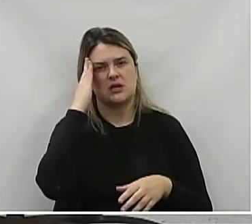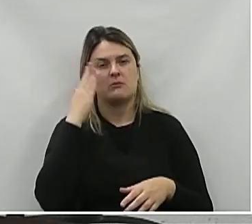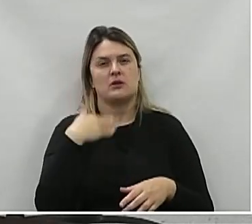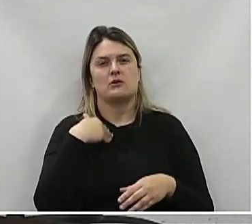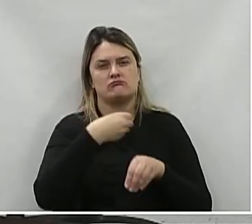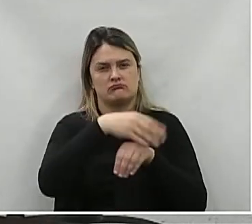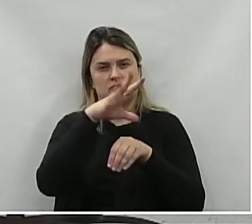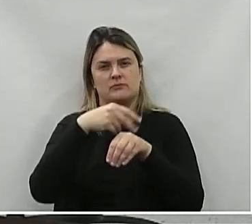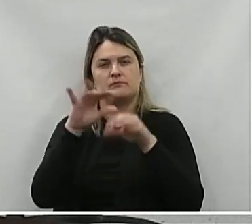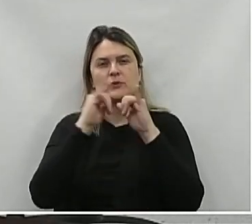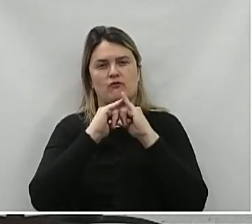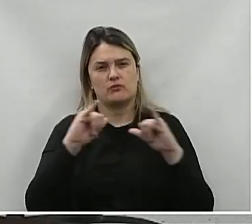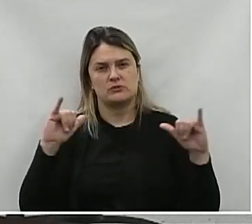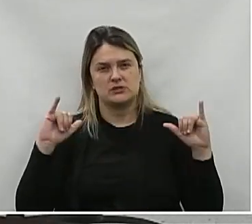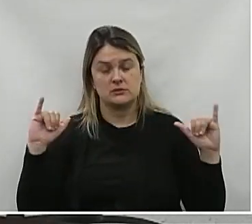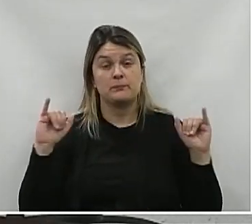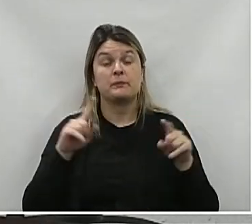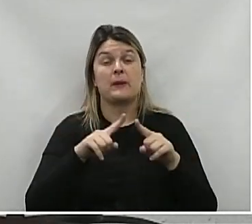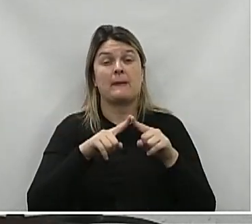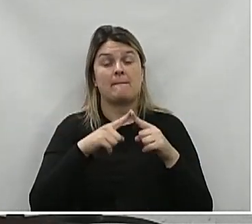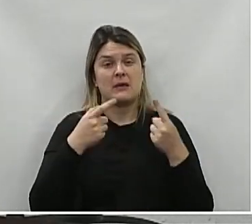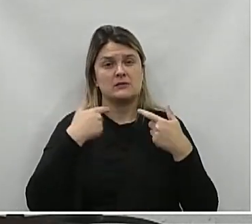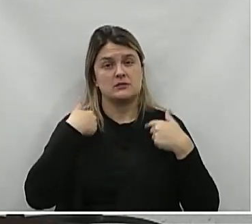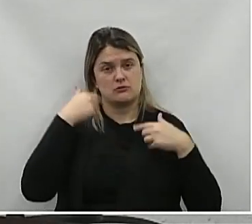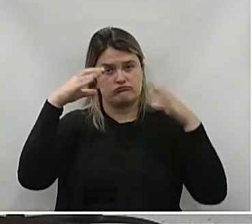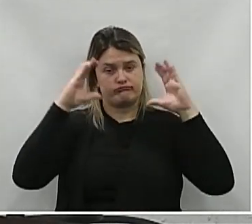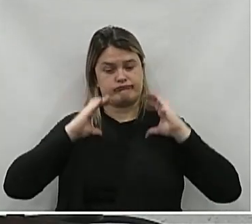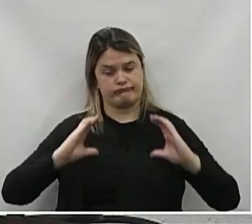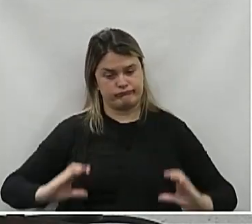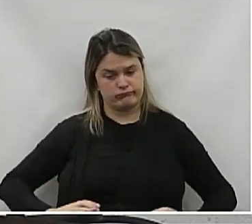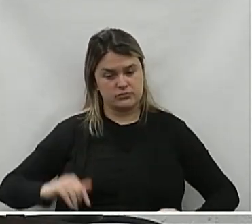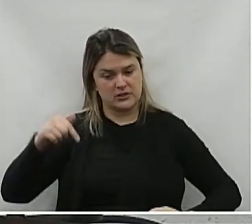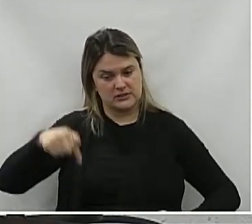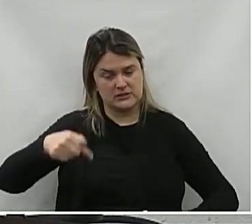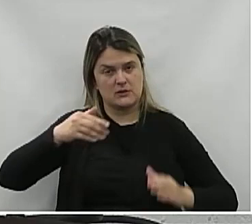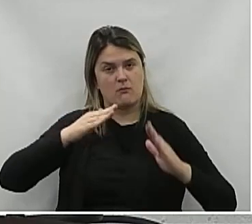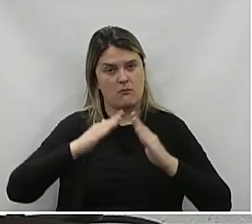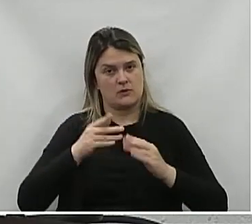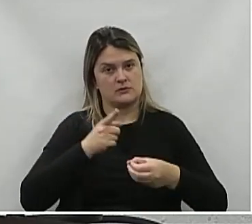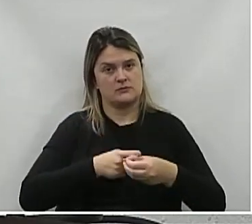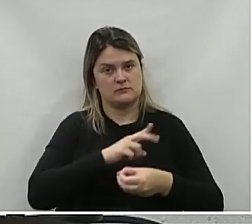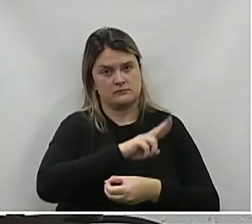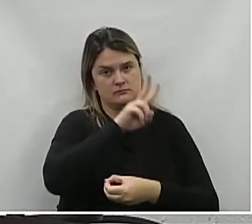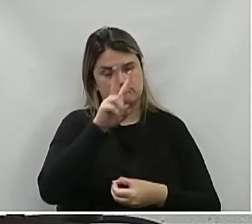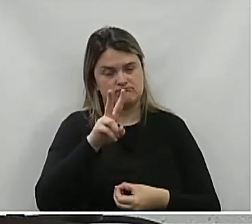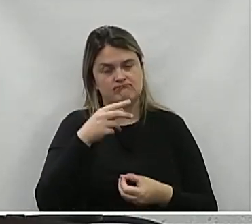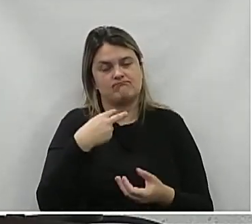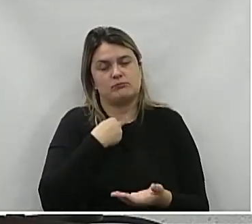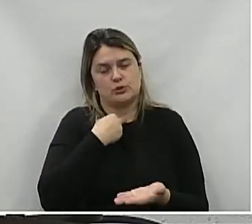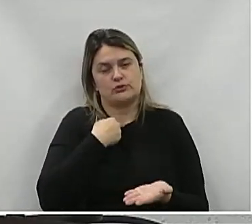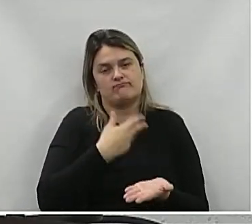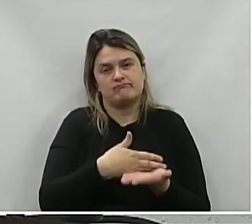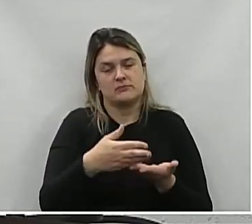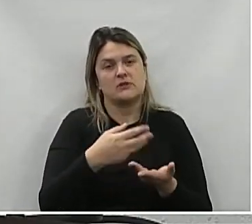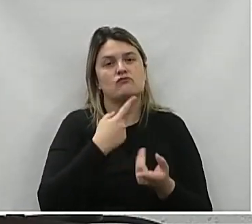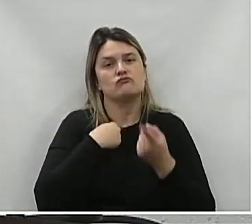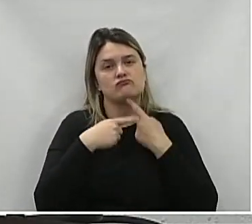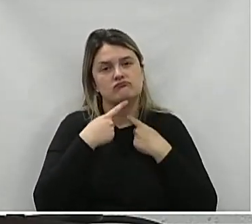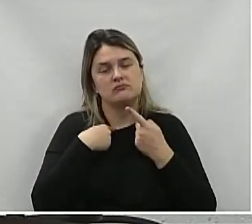informações relacionadas a isso, mas como cidadão local das Gemas do Iguaçu, não posso iniciar sem desejar